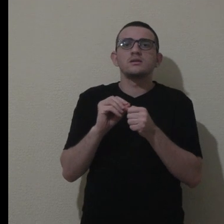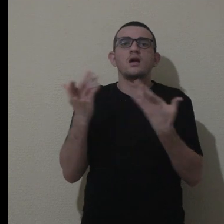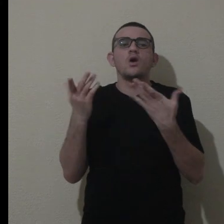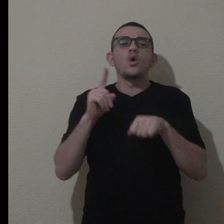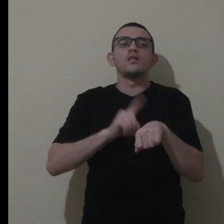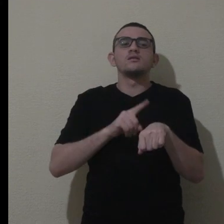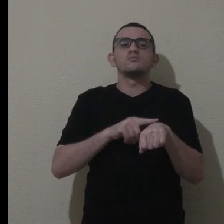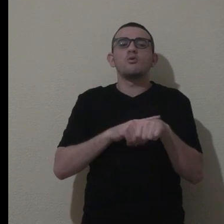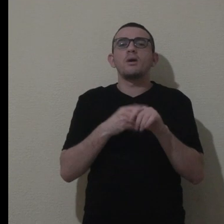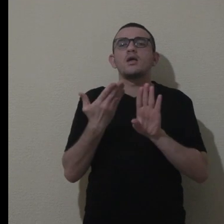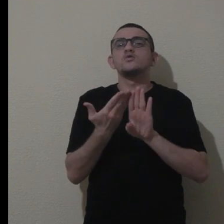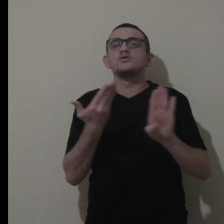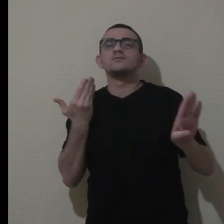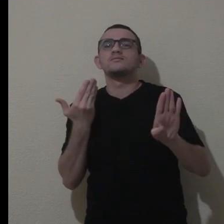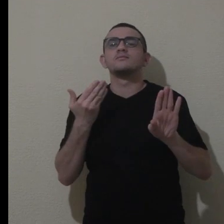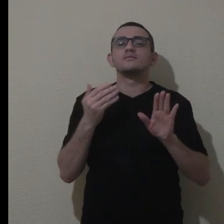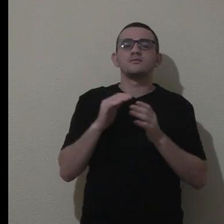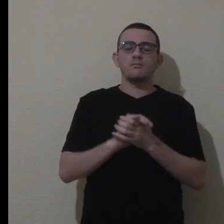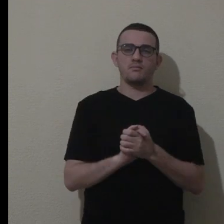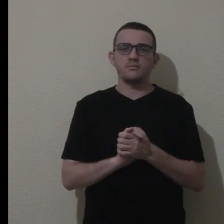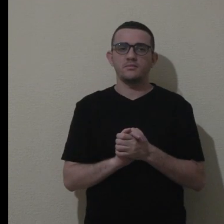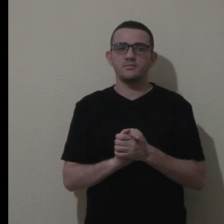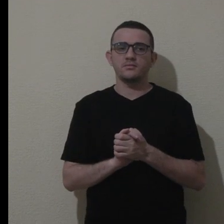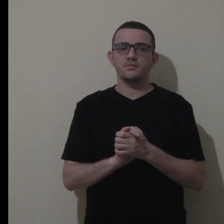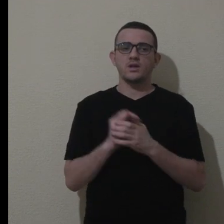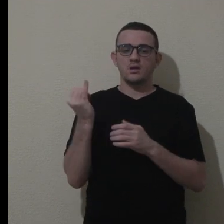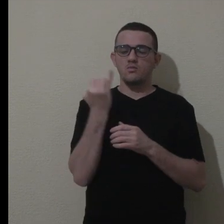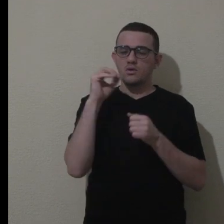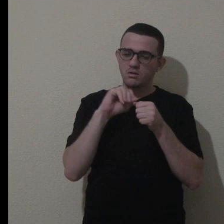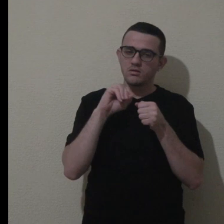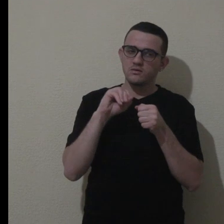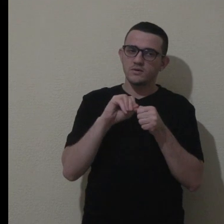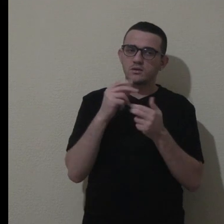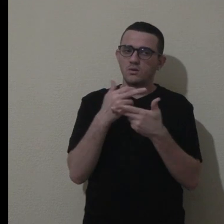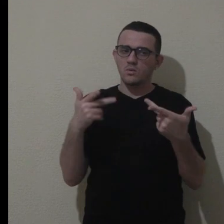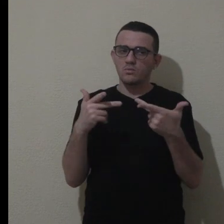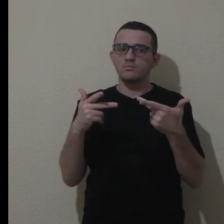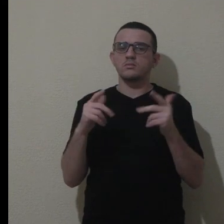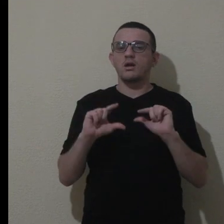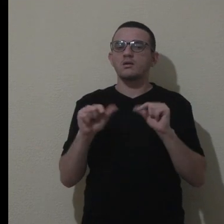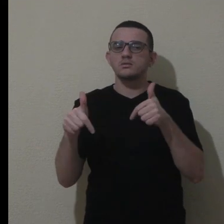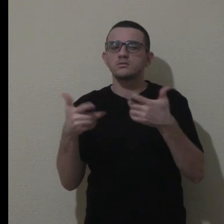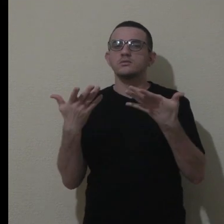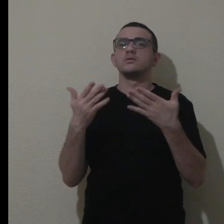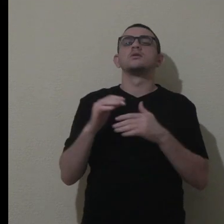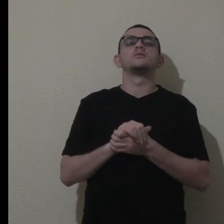mesmo nesse período de distanciamento físico aí, tá? E esse é um estudo